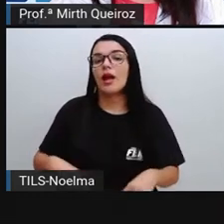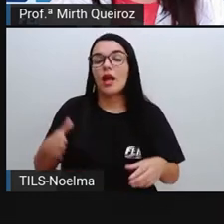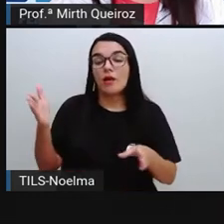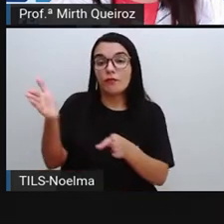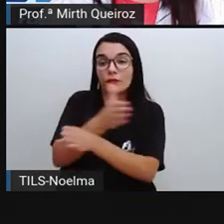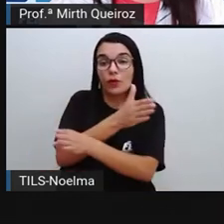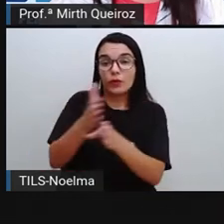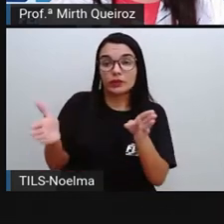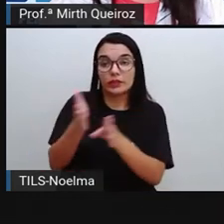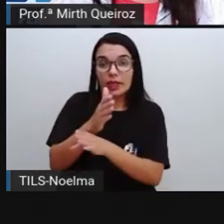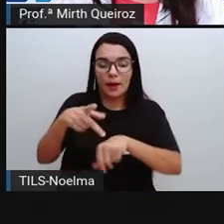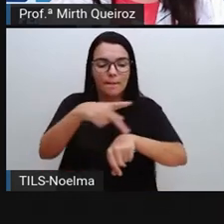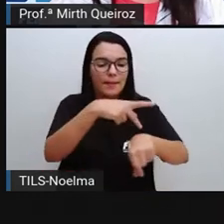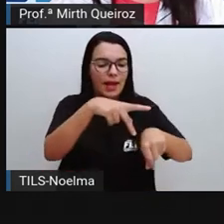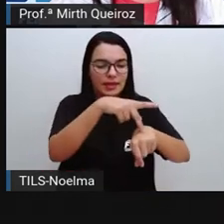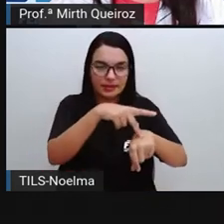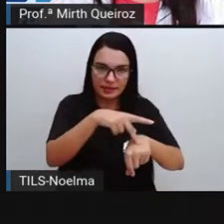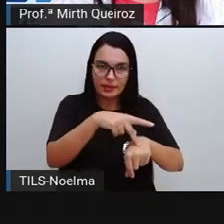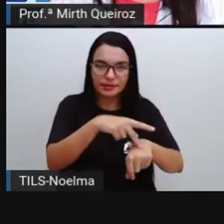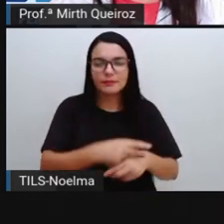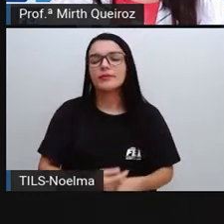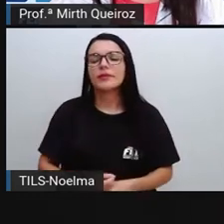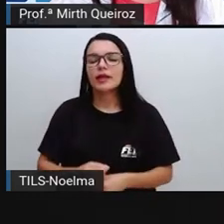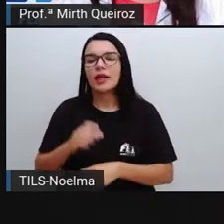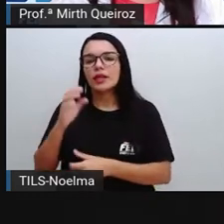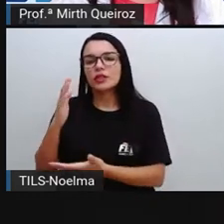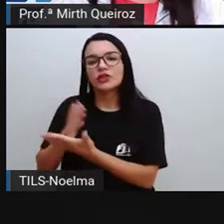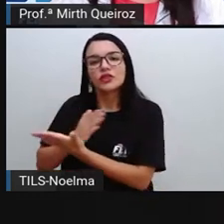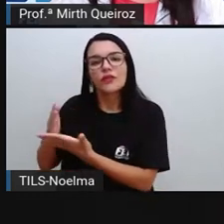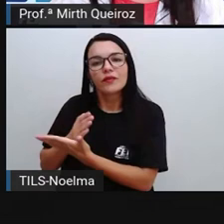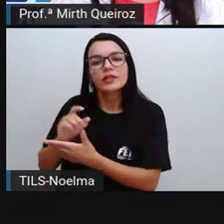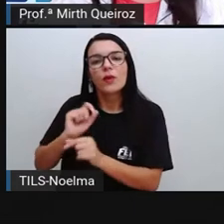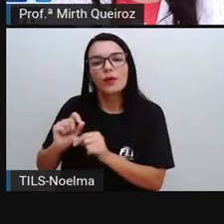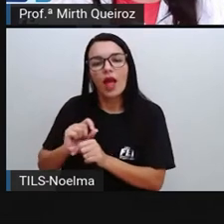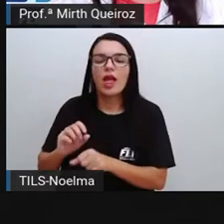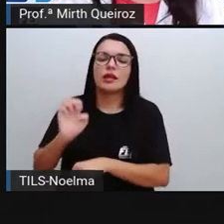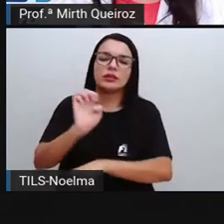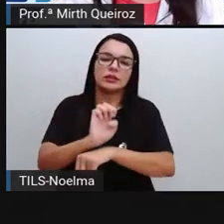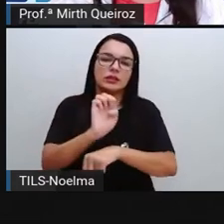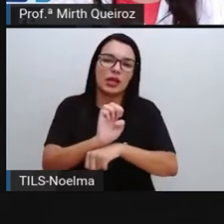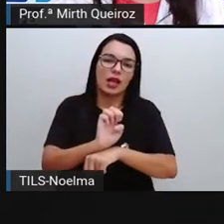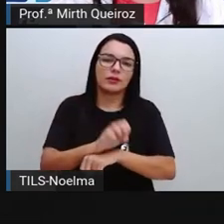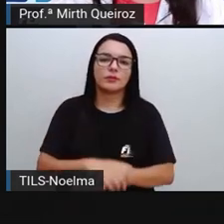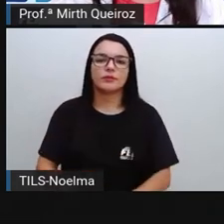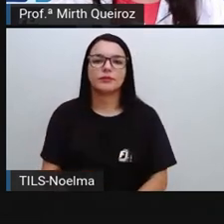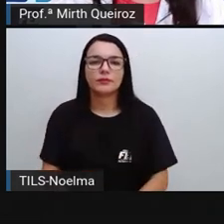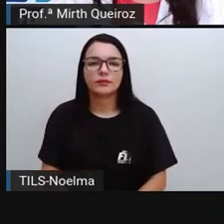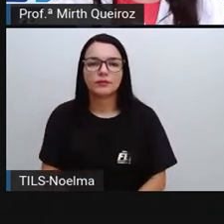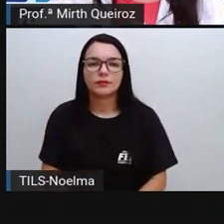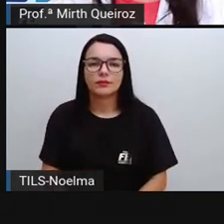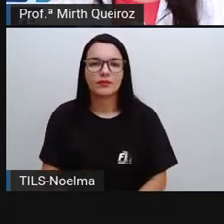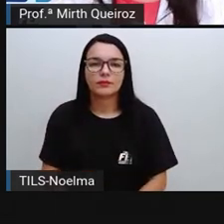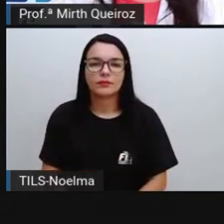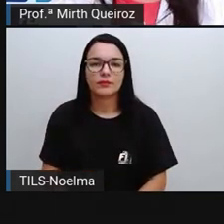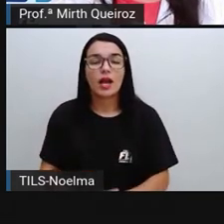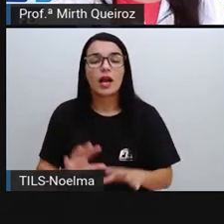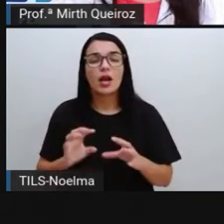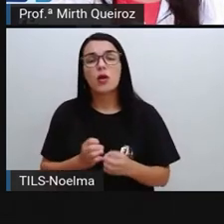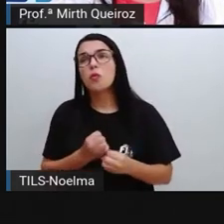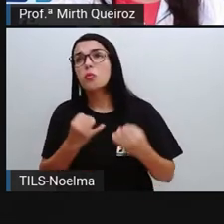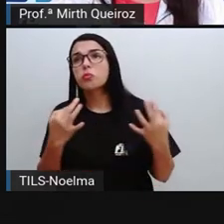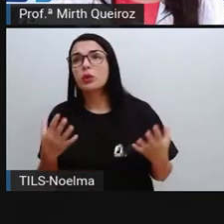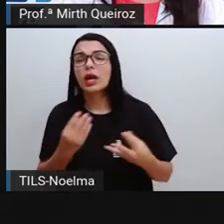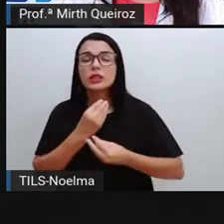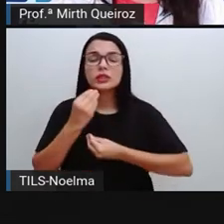fronteiras, separação de países e divisa, separação de estados. Quais as formas